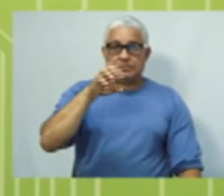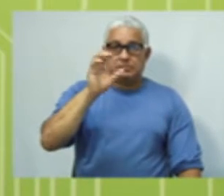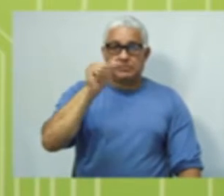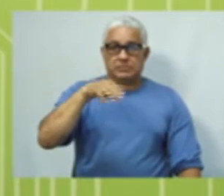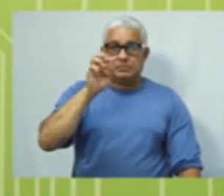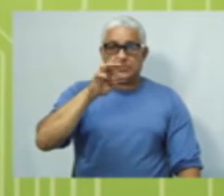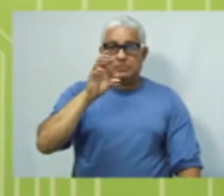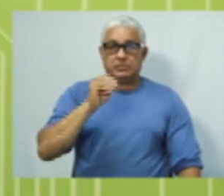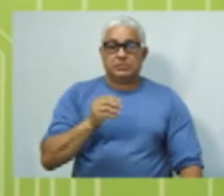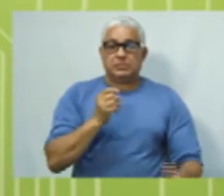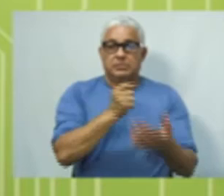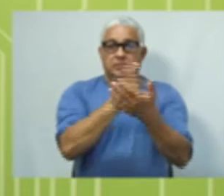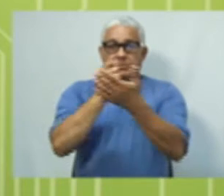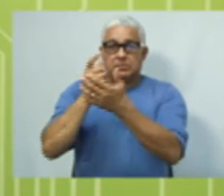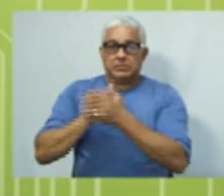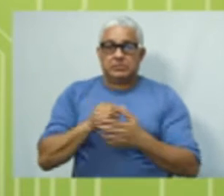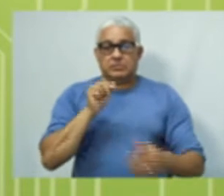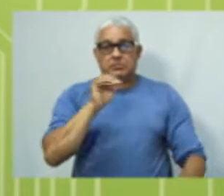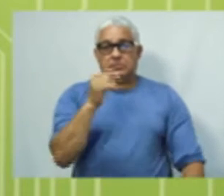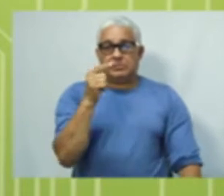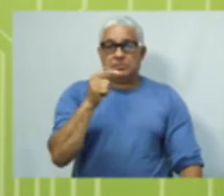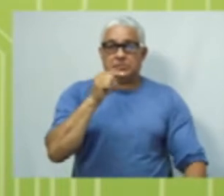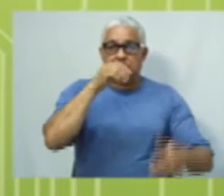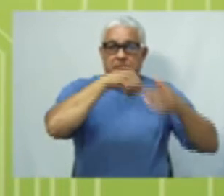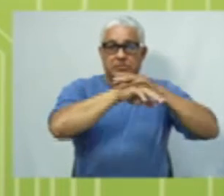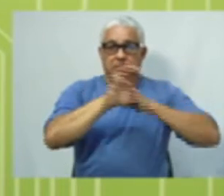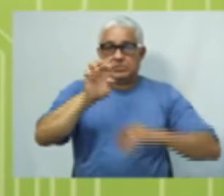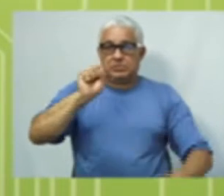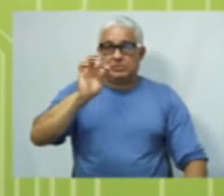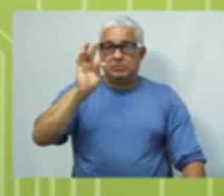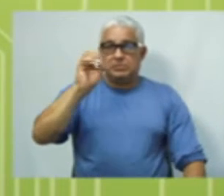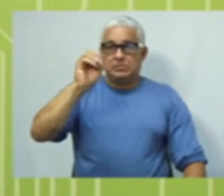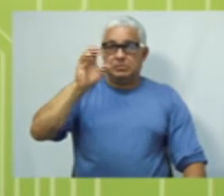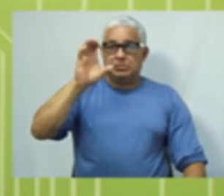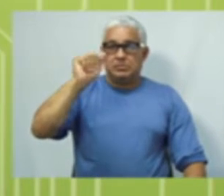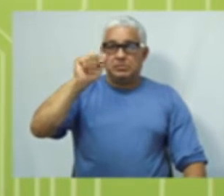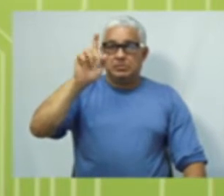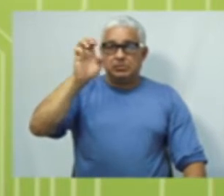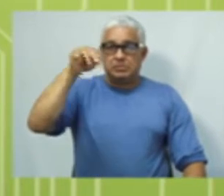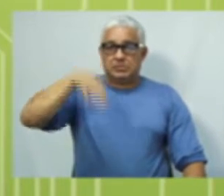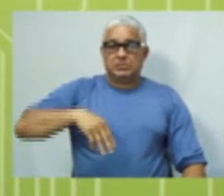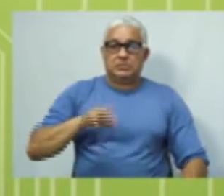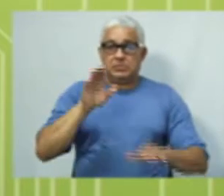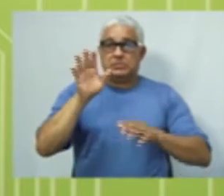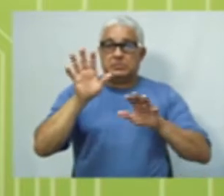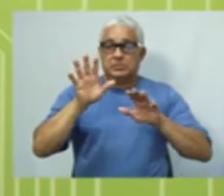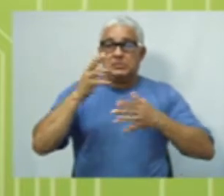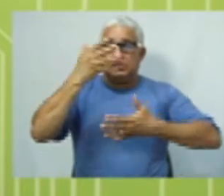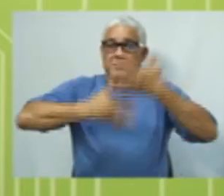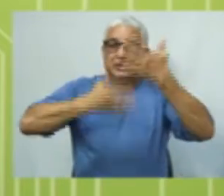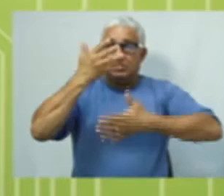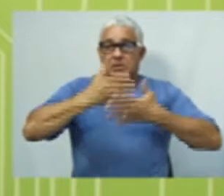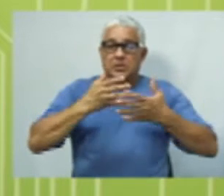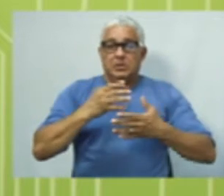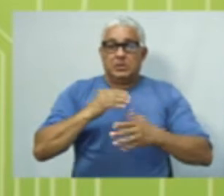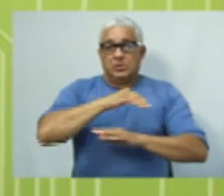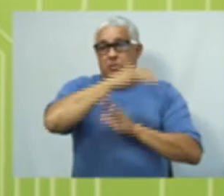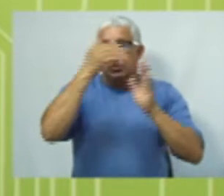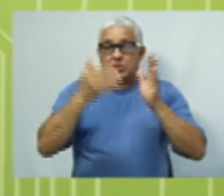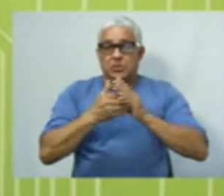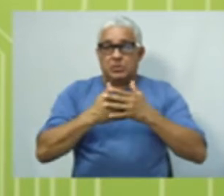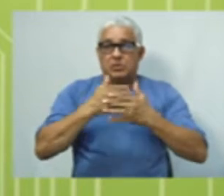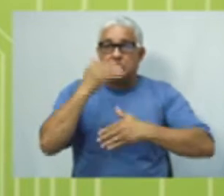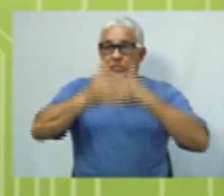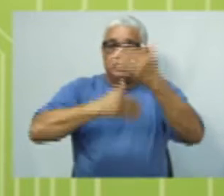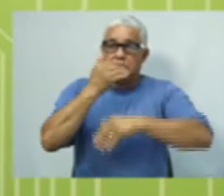esse processo na estocagem, né? E vai atrapalhar em todo o processo produtivo. Porque se trabalha,